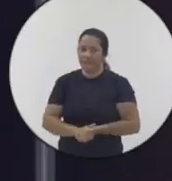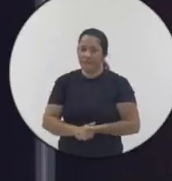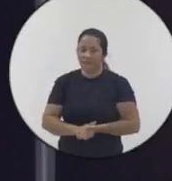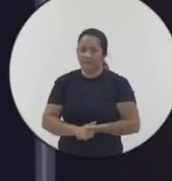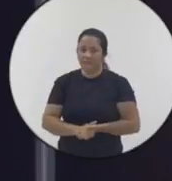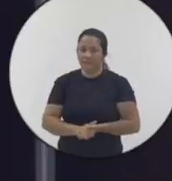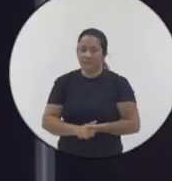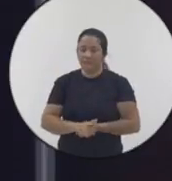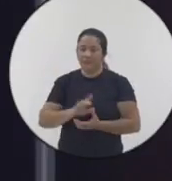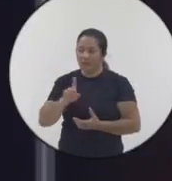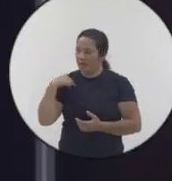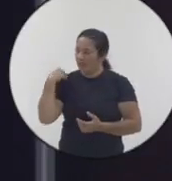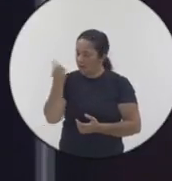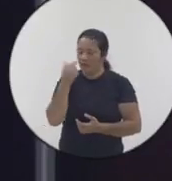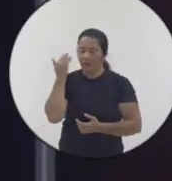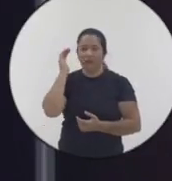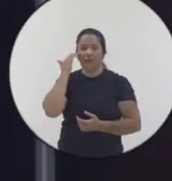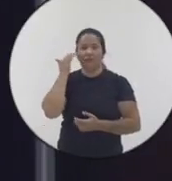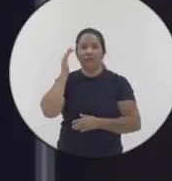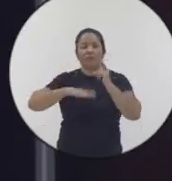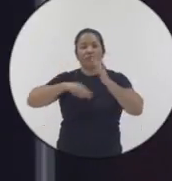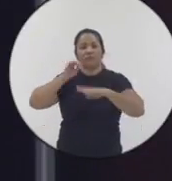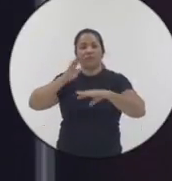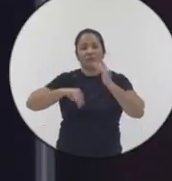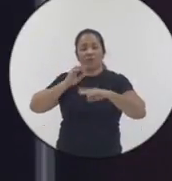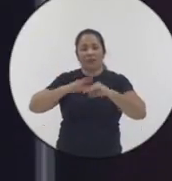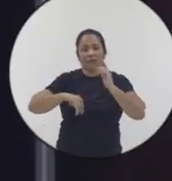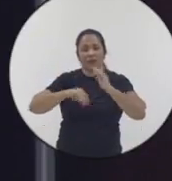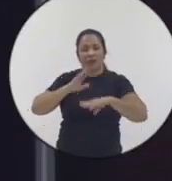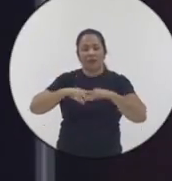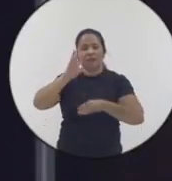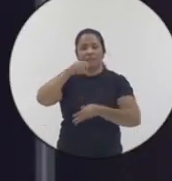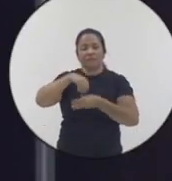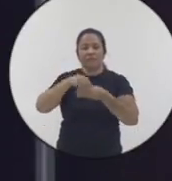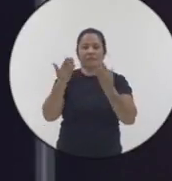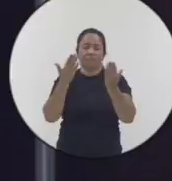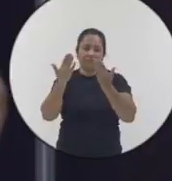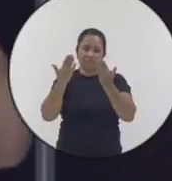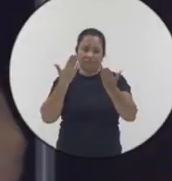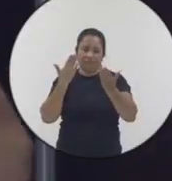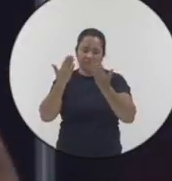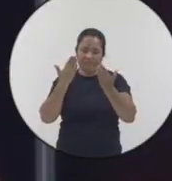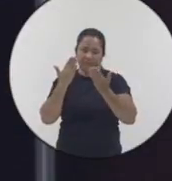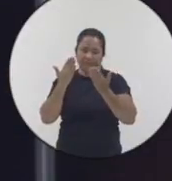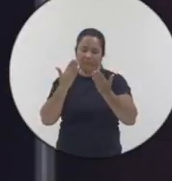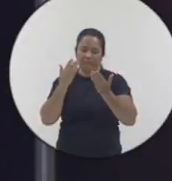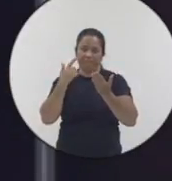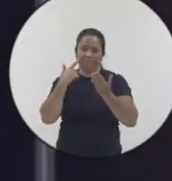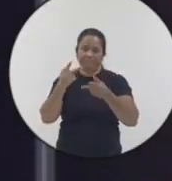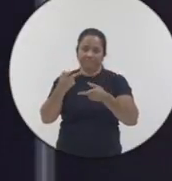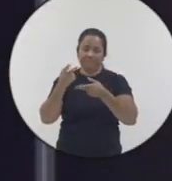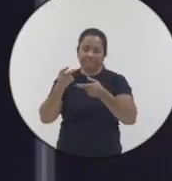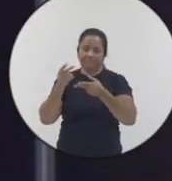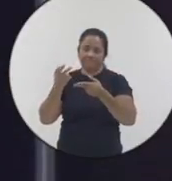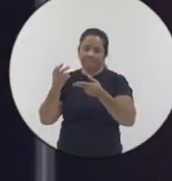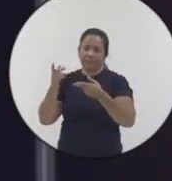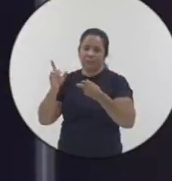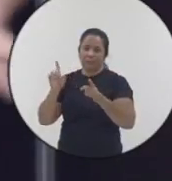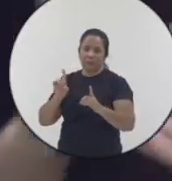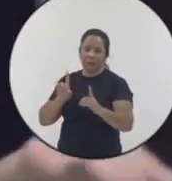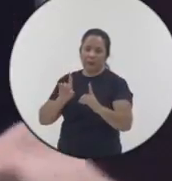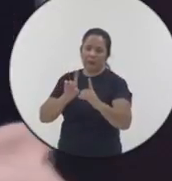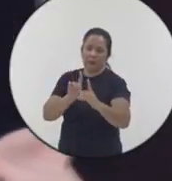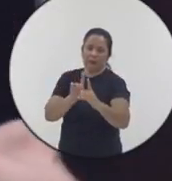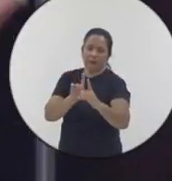desse nosso entendimento com o profissional da classe de psicologia. Né? Nós nos deparamos diretamente com esse profissional em